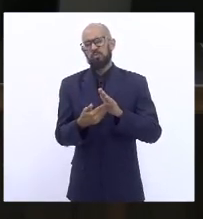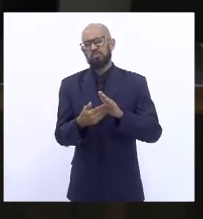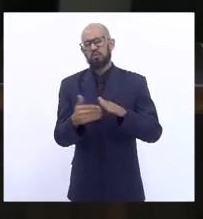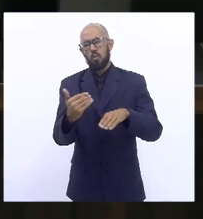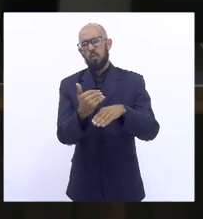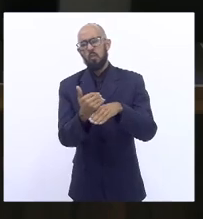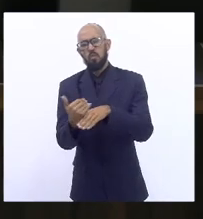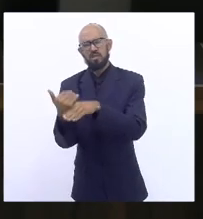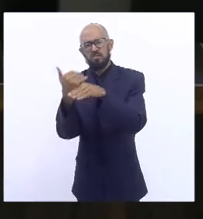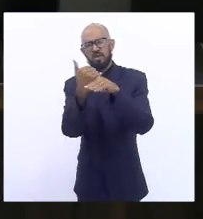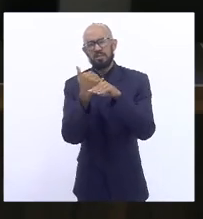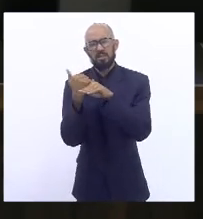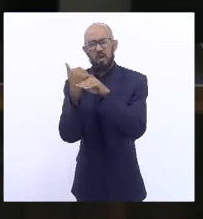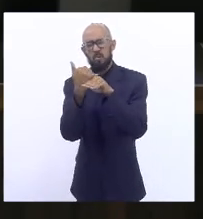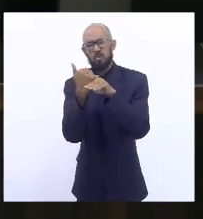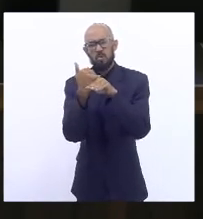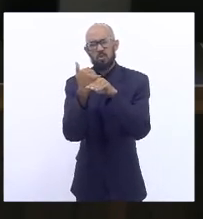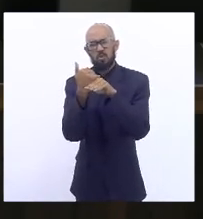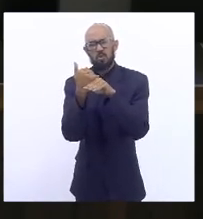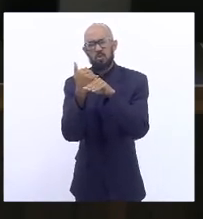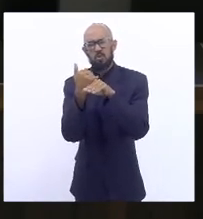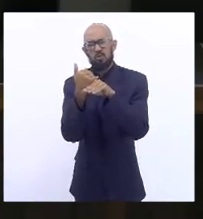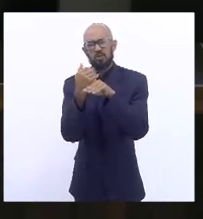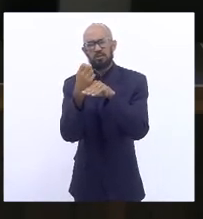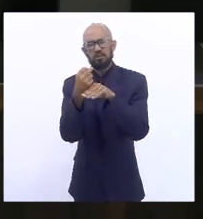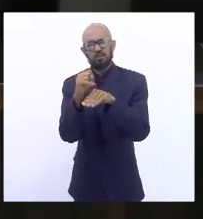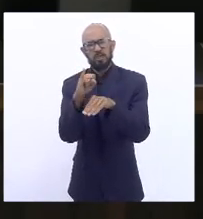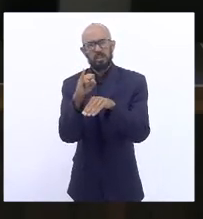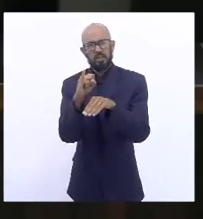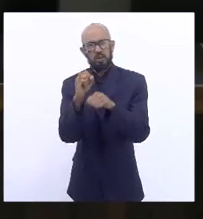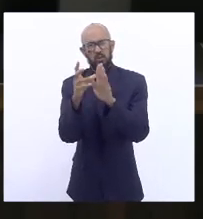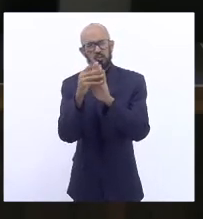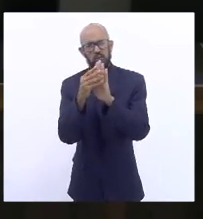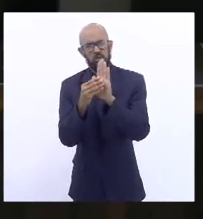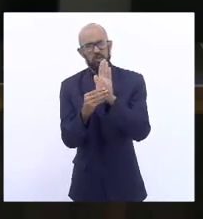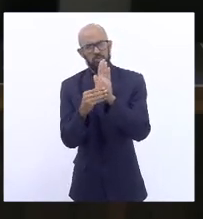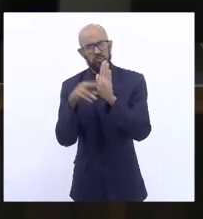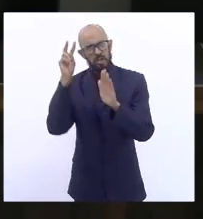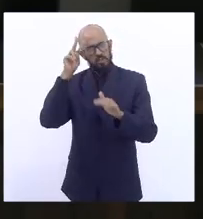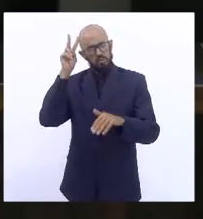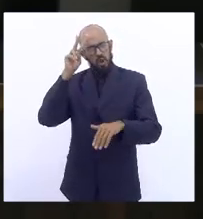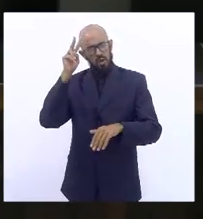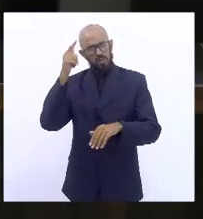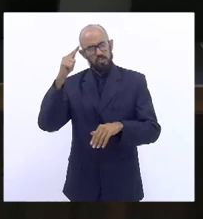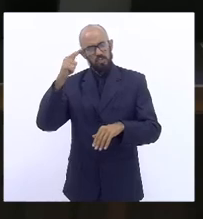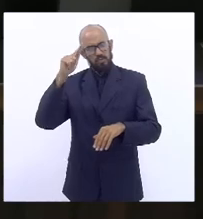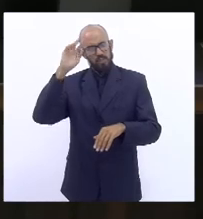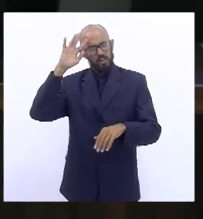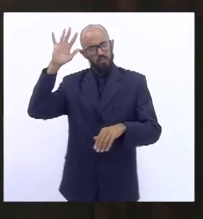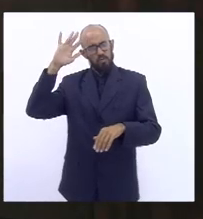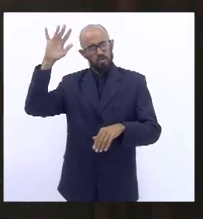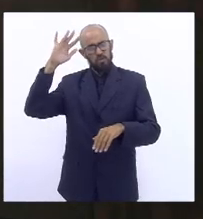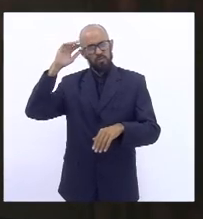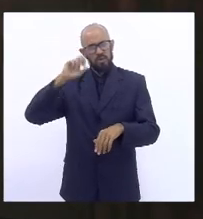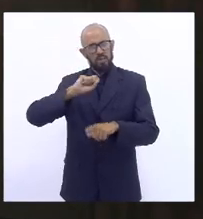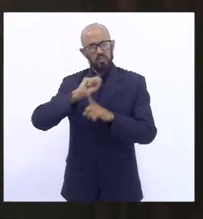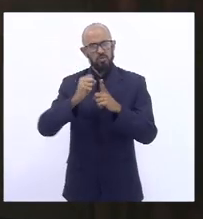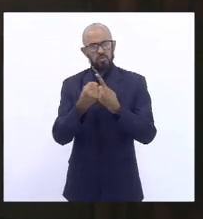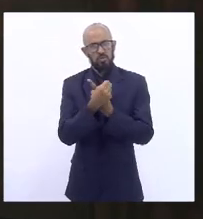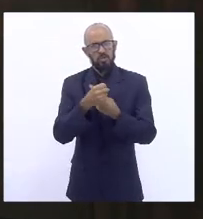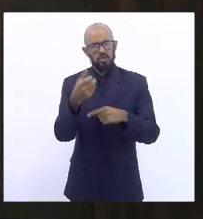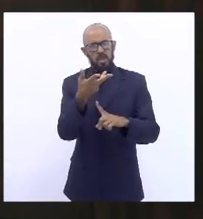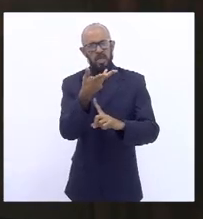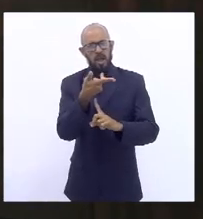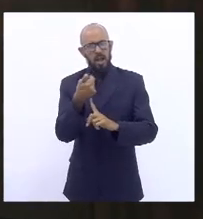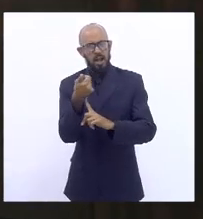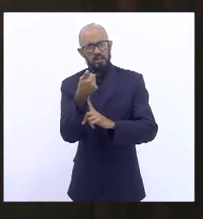universal, sem os conteúdos, Luiz Paulo, da história, da geografia, da filosofia, da sociologia, da arte,